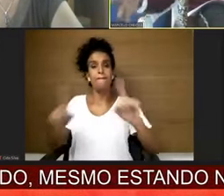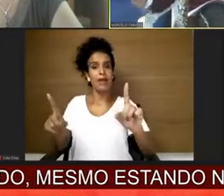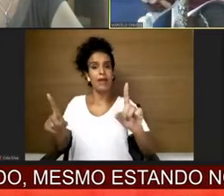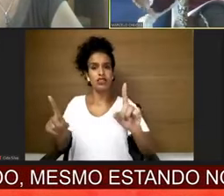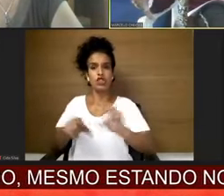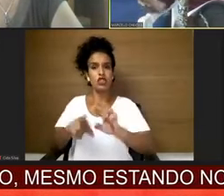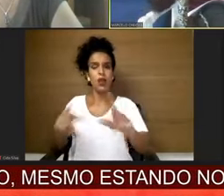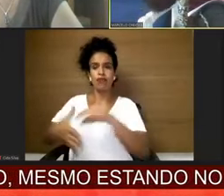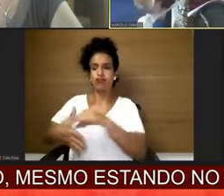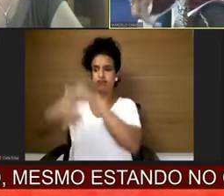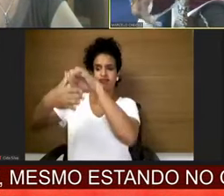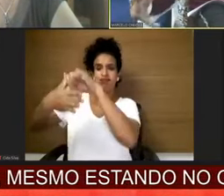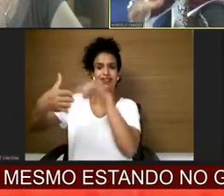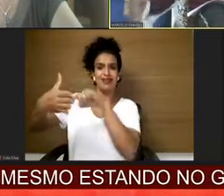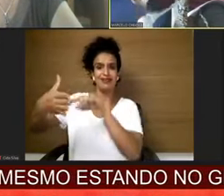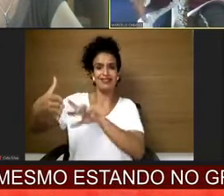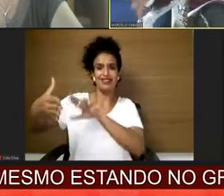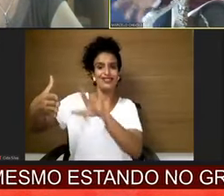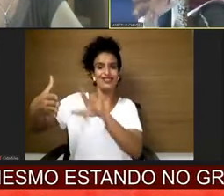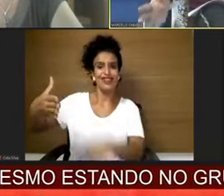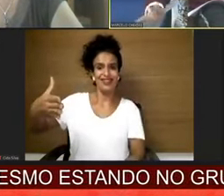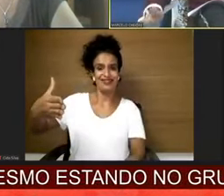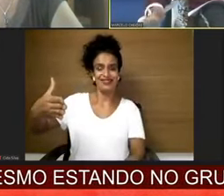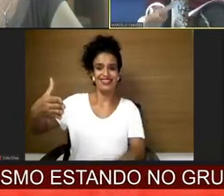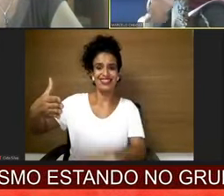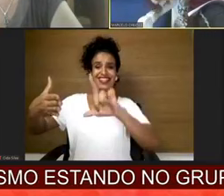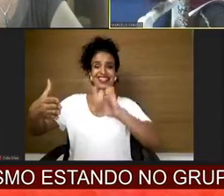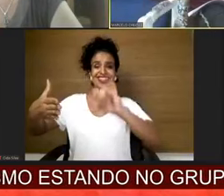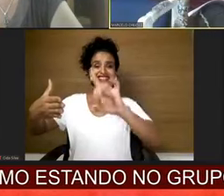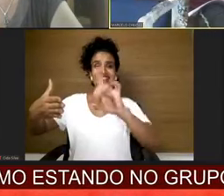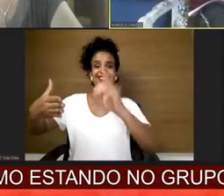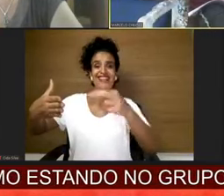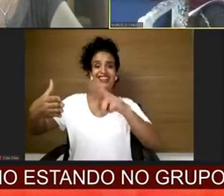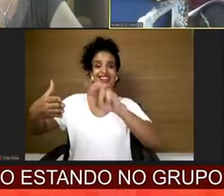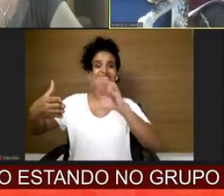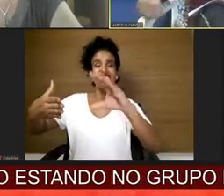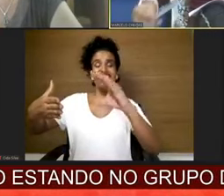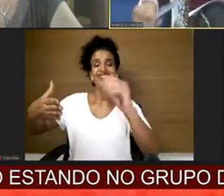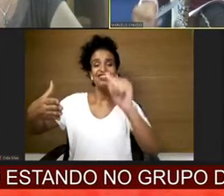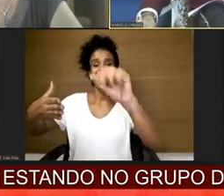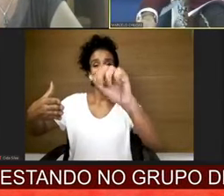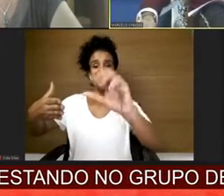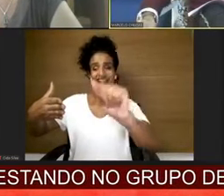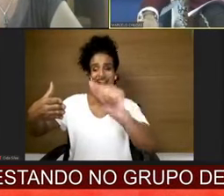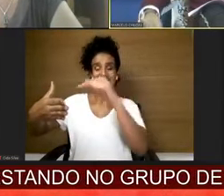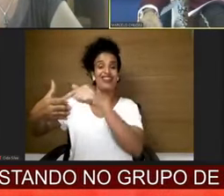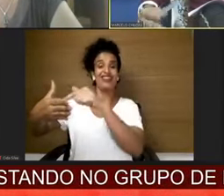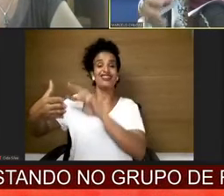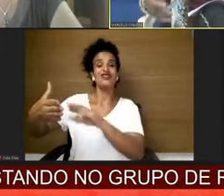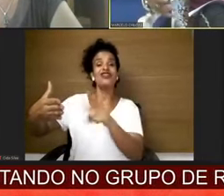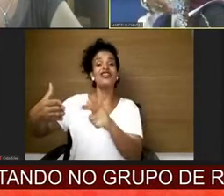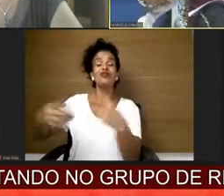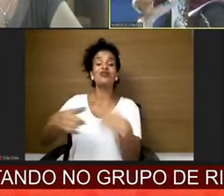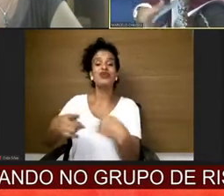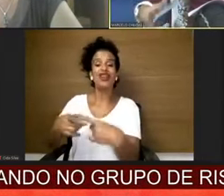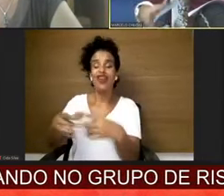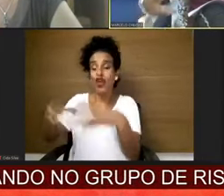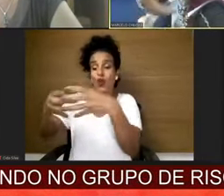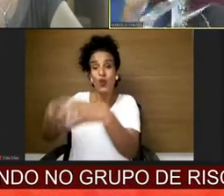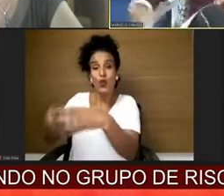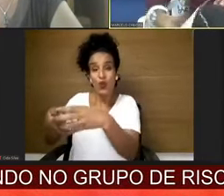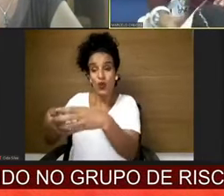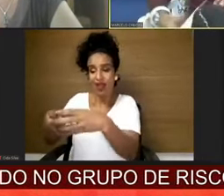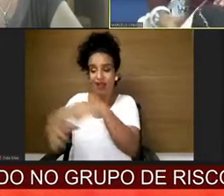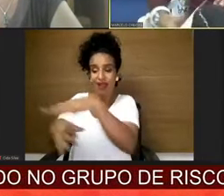E liderança é aquele que entende que aquele espaço profissional, aquele local de trabalho, ele é composto